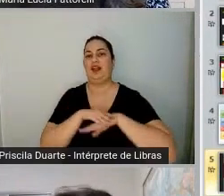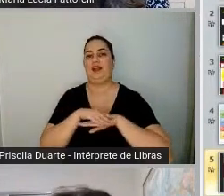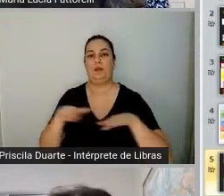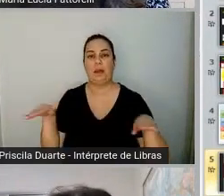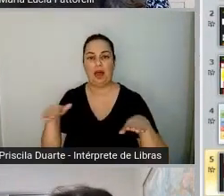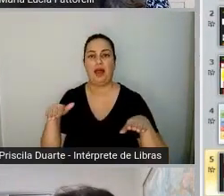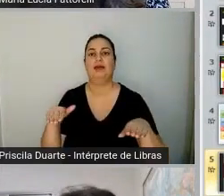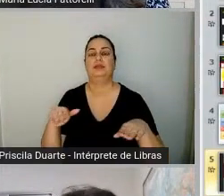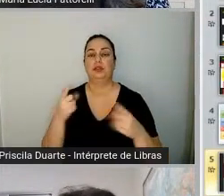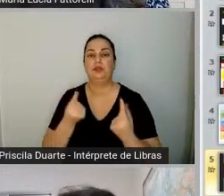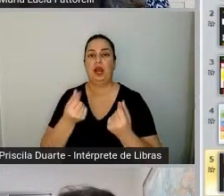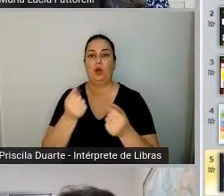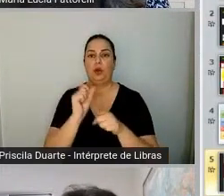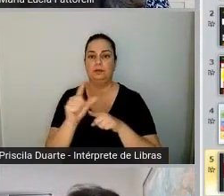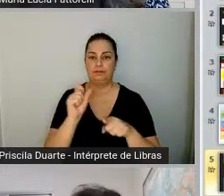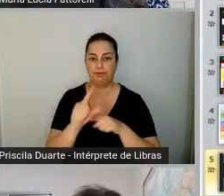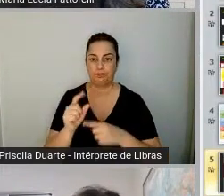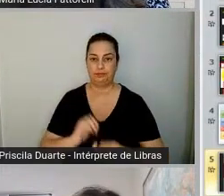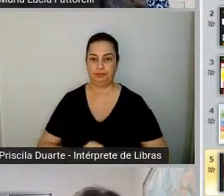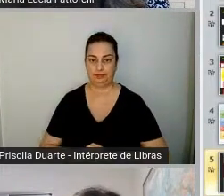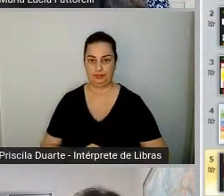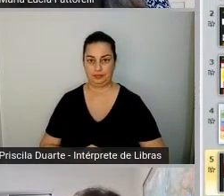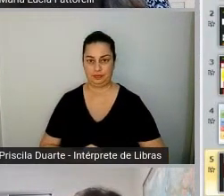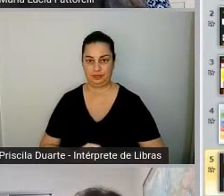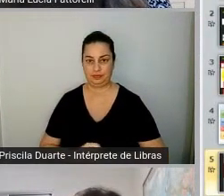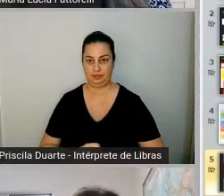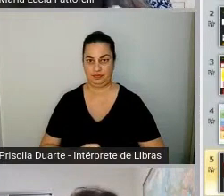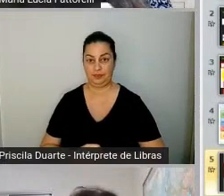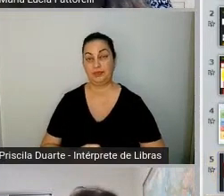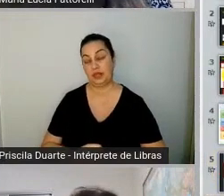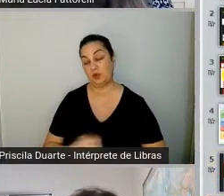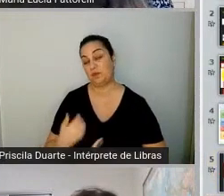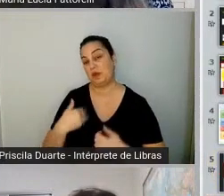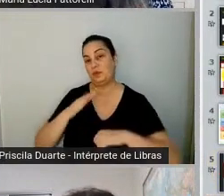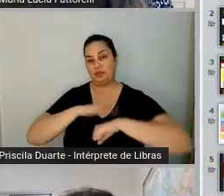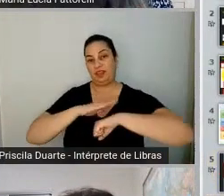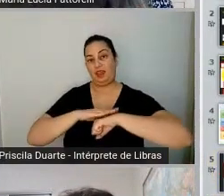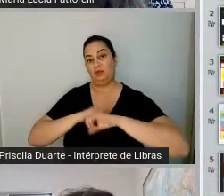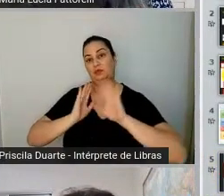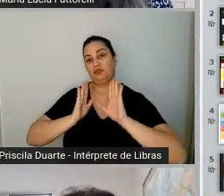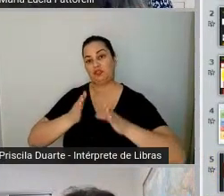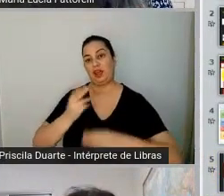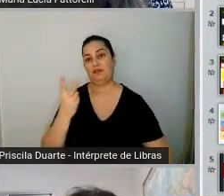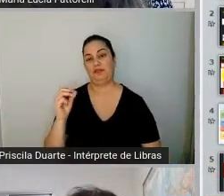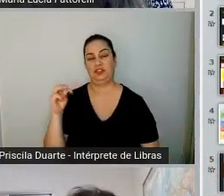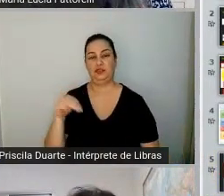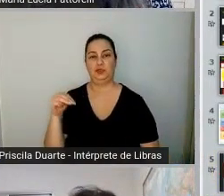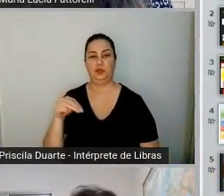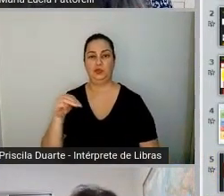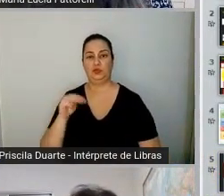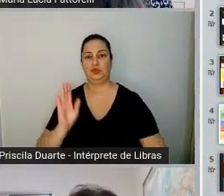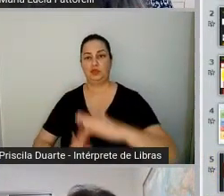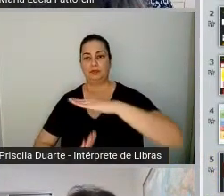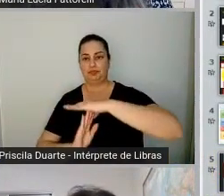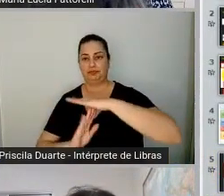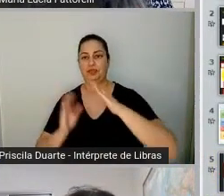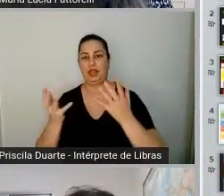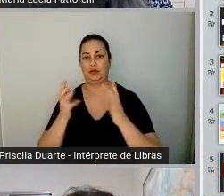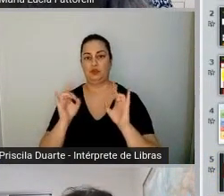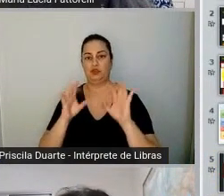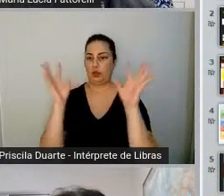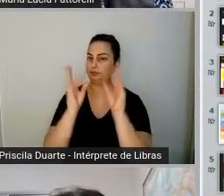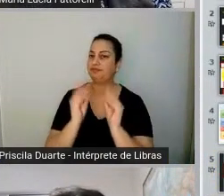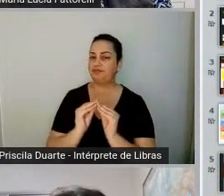isso, né? Eu já vi aqui que já completei meus 20 minutos, eu vou só concluir aqui. Essa